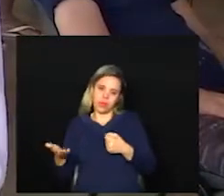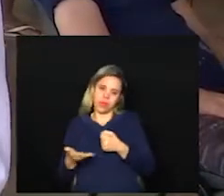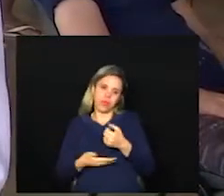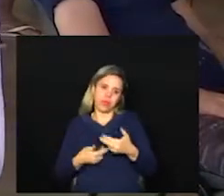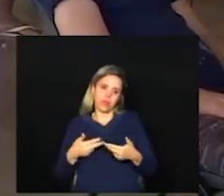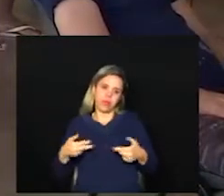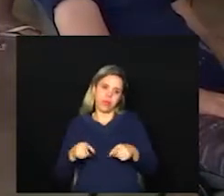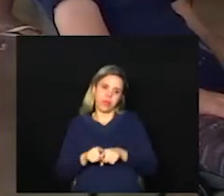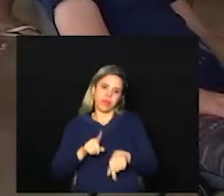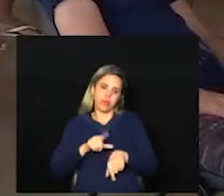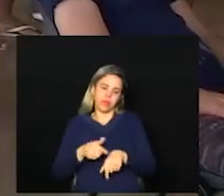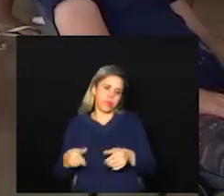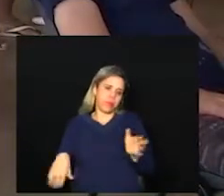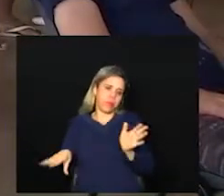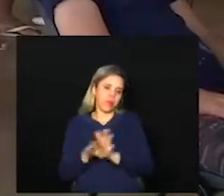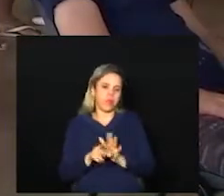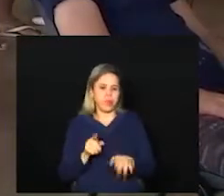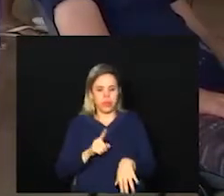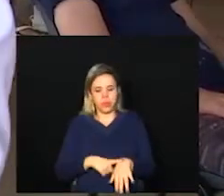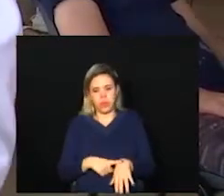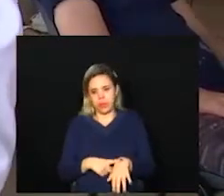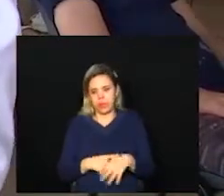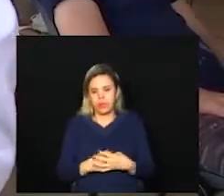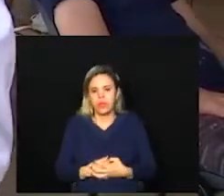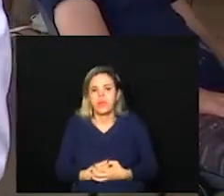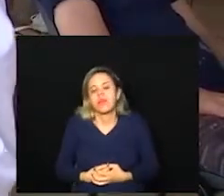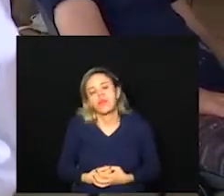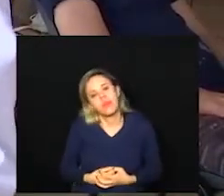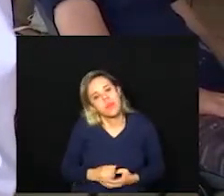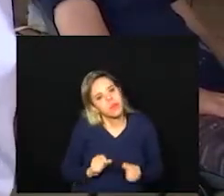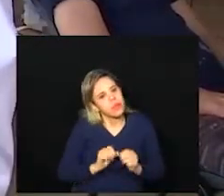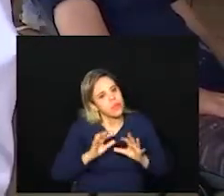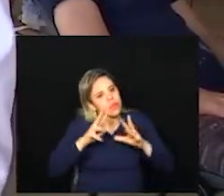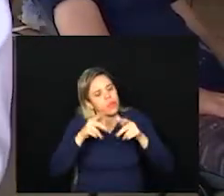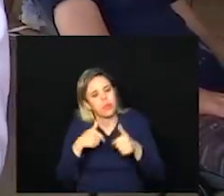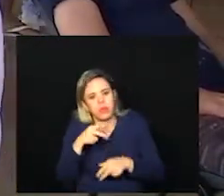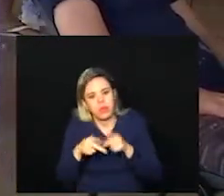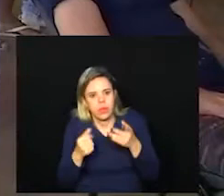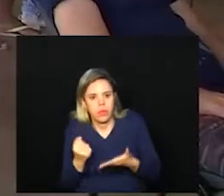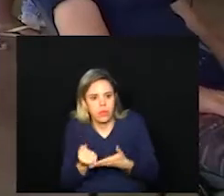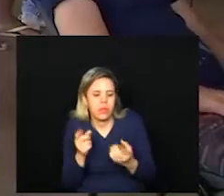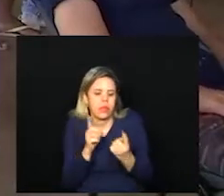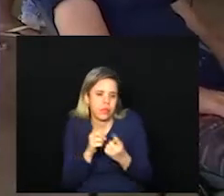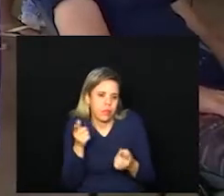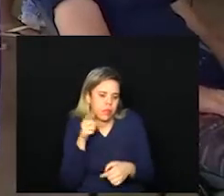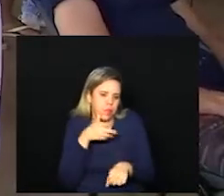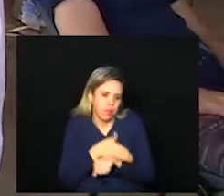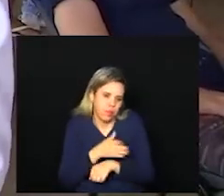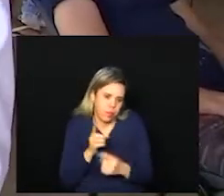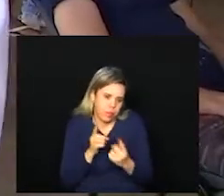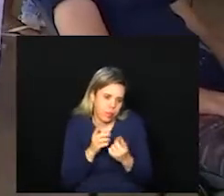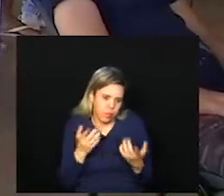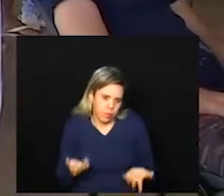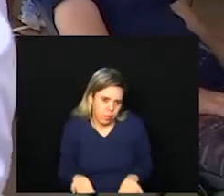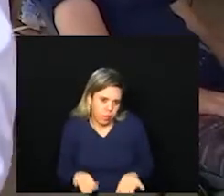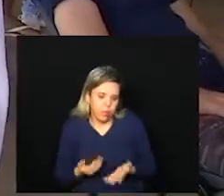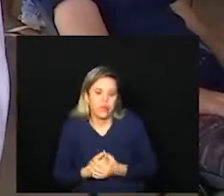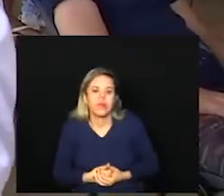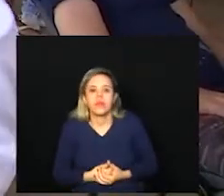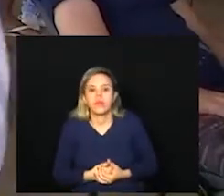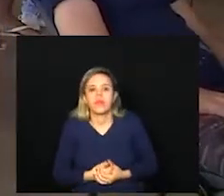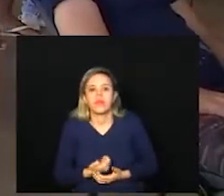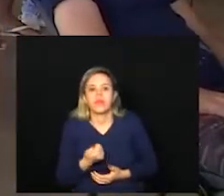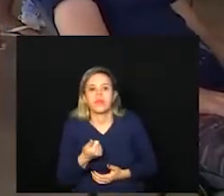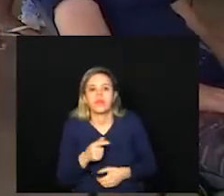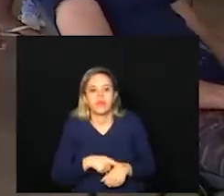algum motivo não conseguiram chegar no horário e a gente vai fazer de tudo para que essas pessoas também sejam atendidas. Então a gente aí está com um